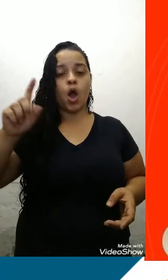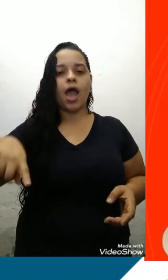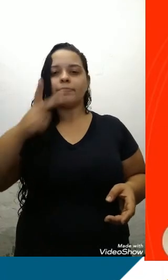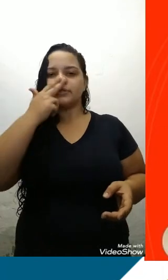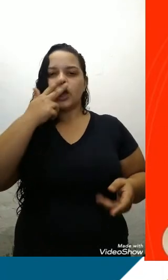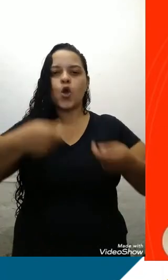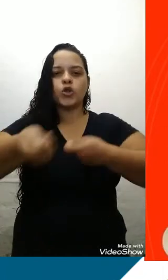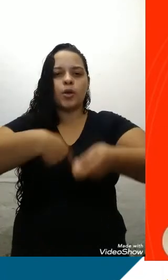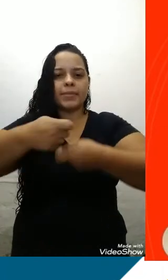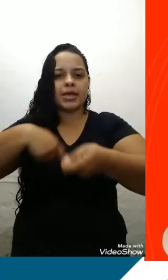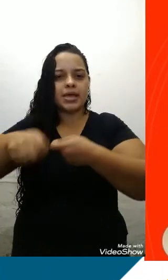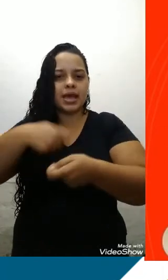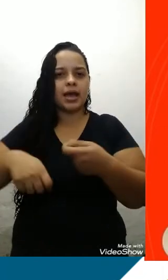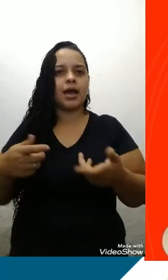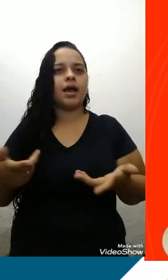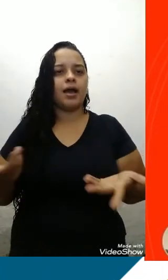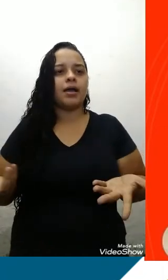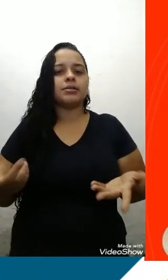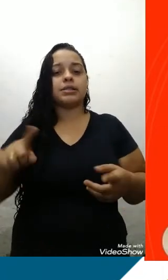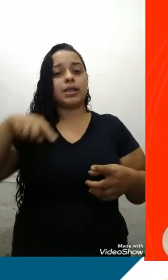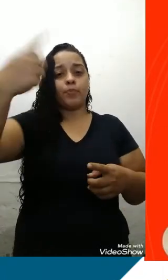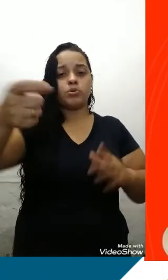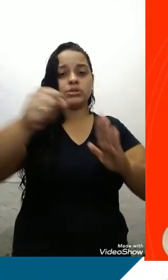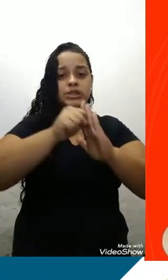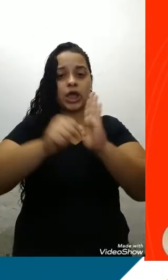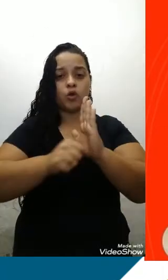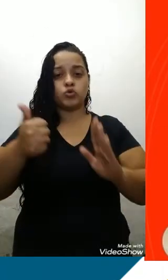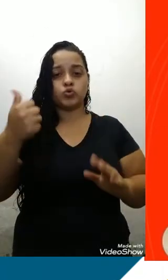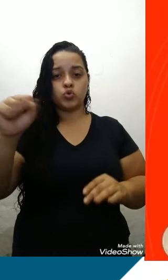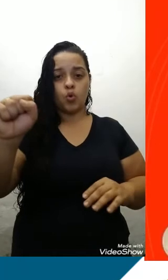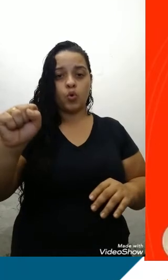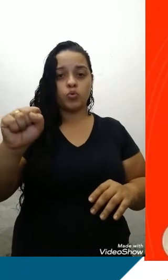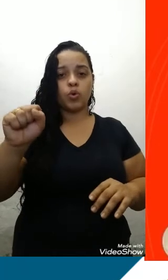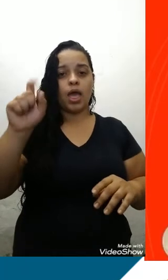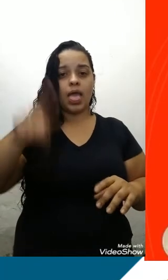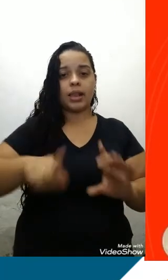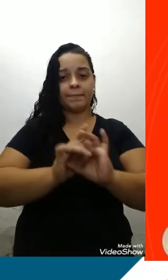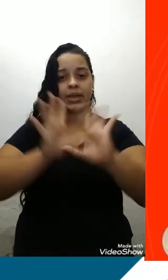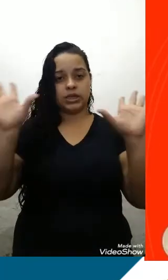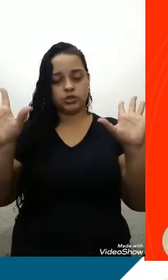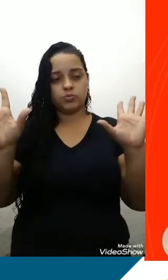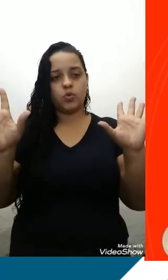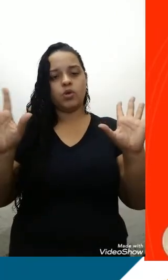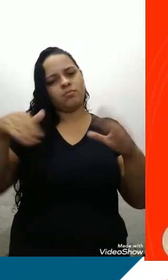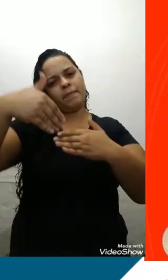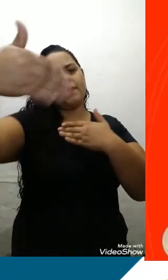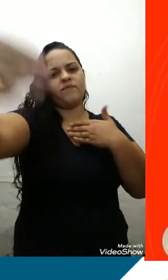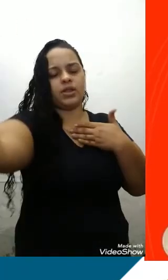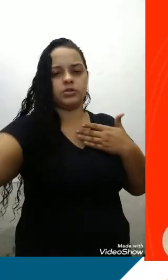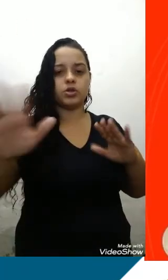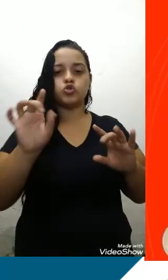economia, ao contrário do que, por exemplo, se verá no século XVIII em relação ao liberalismo. Mas também isso é um papo mais para